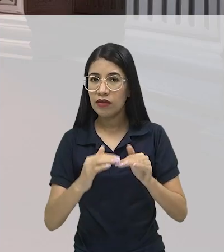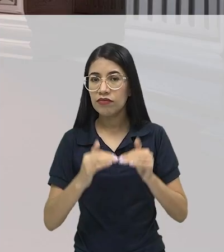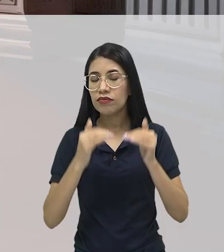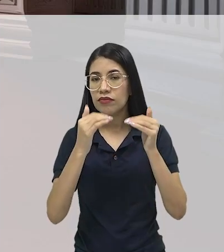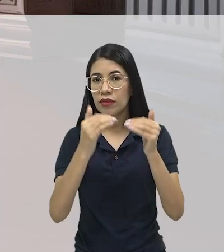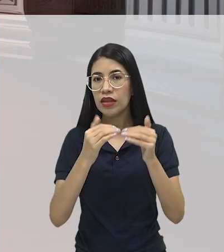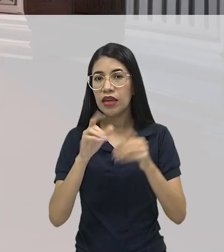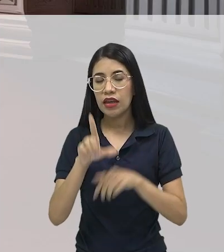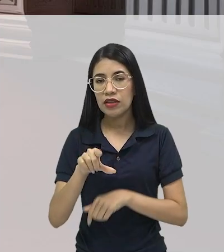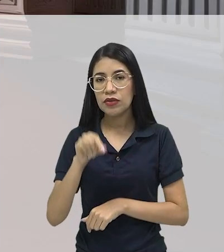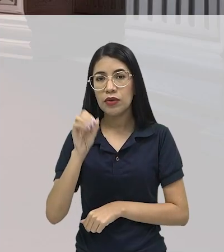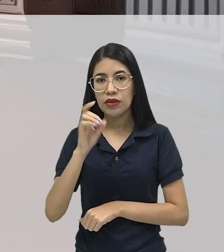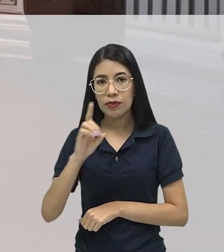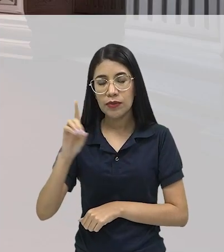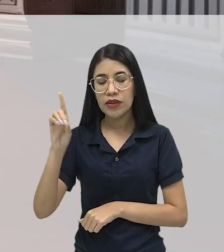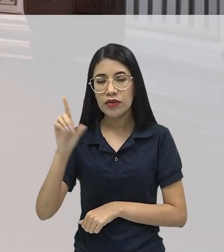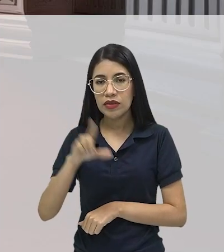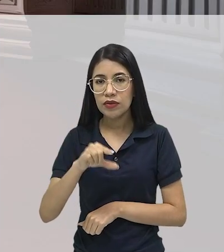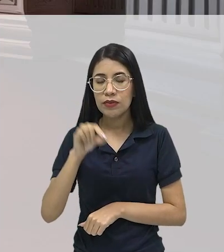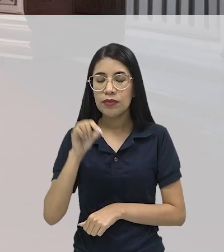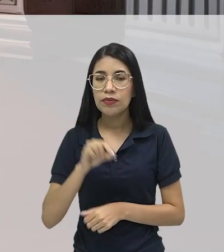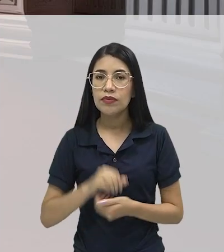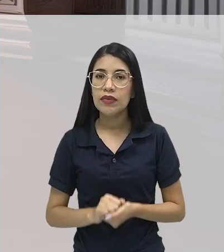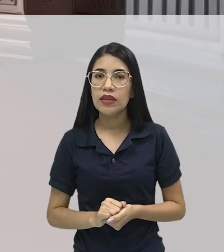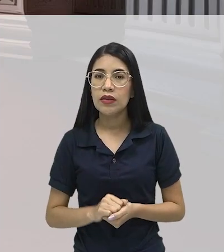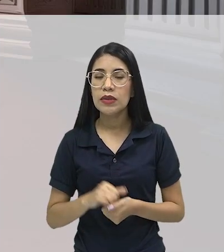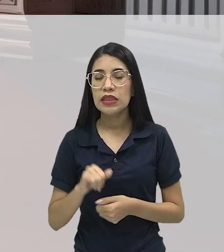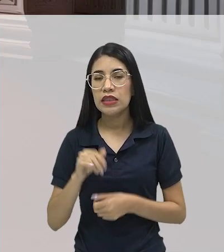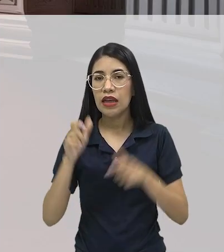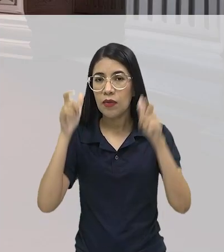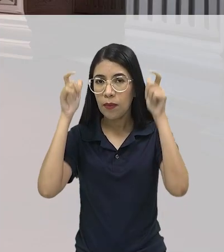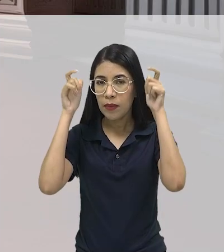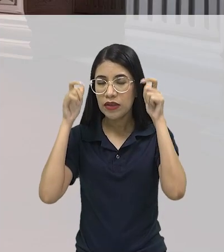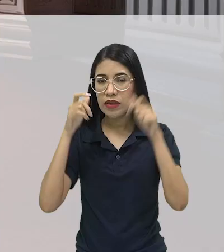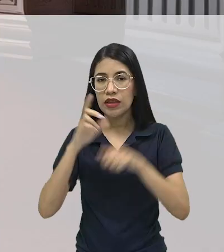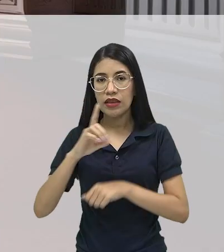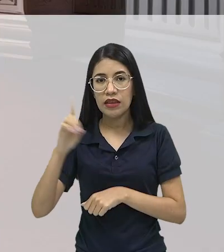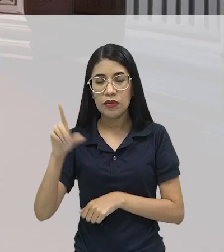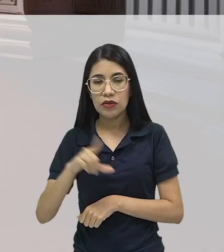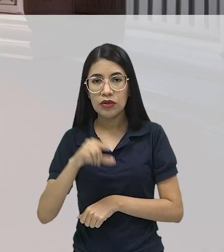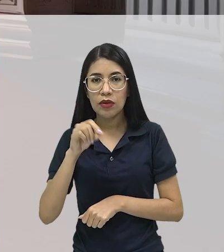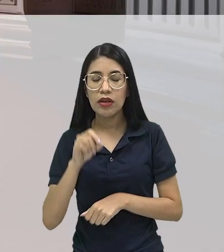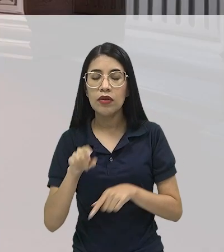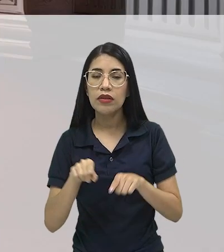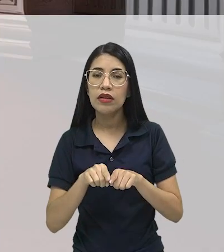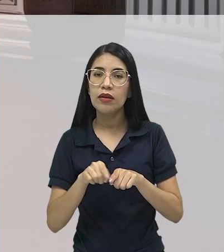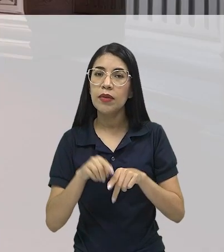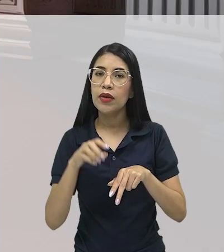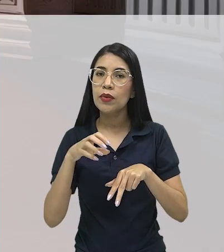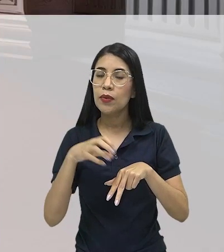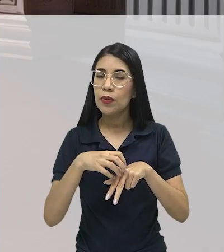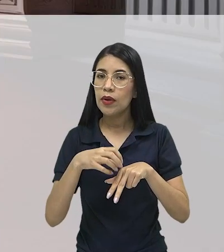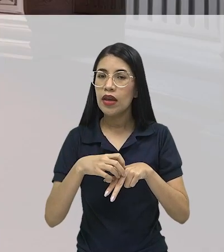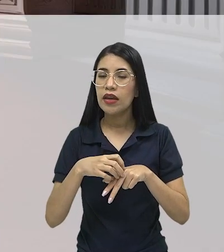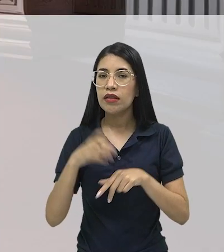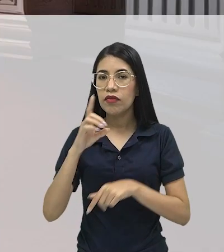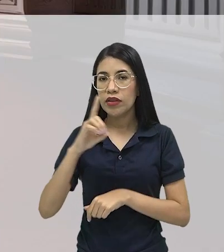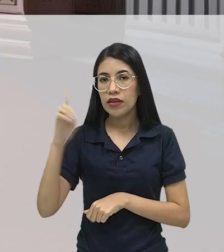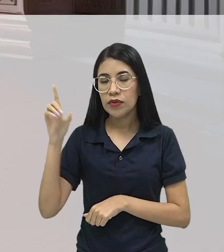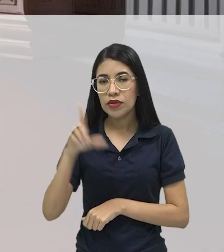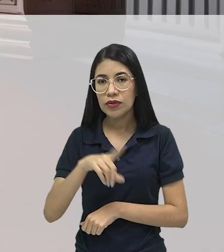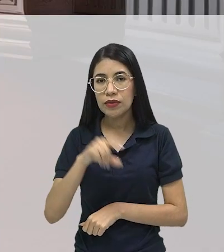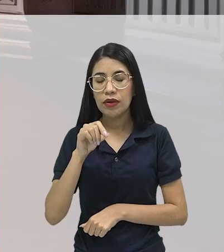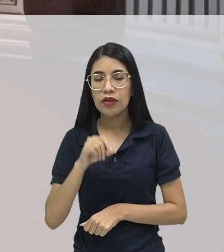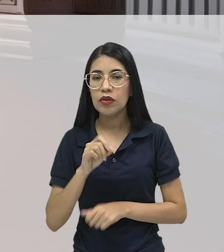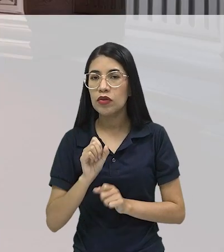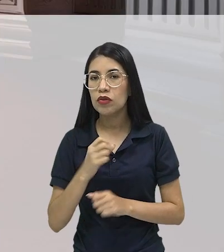e escolhido por Deus. Ou seja, o príncipe nasceu príncipe porque Deus escolheu, o rei nasceu rei porque Deus escolheu. Então você não podia